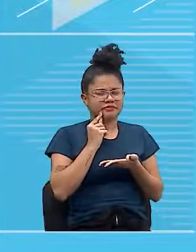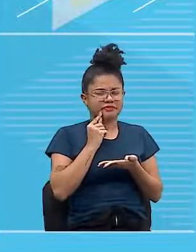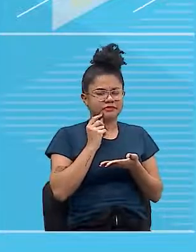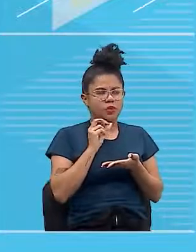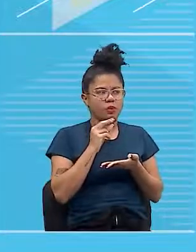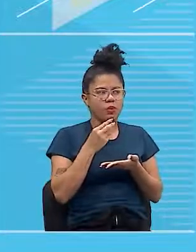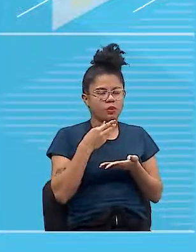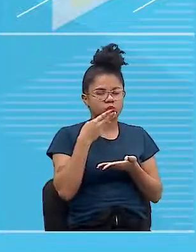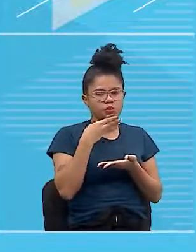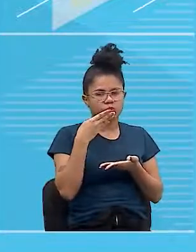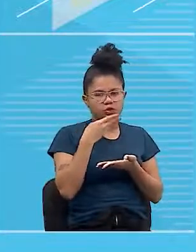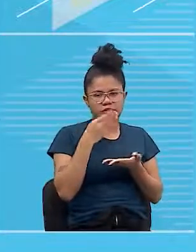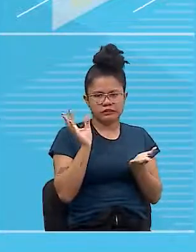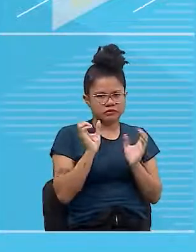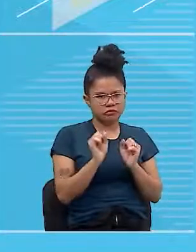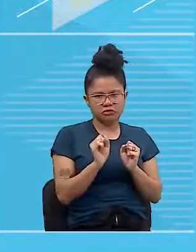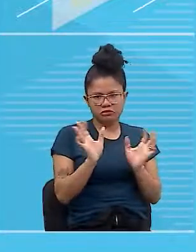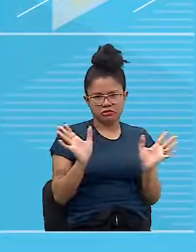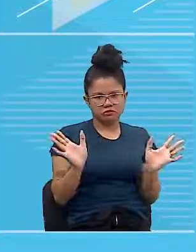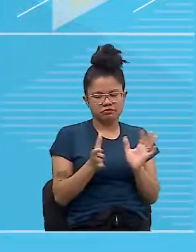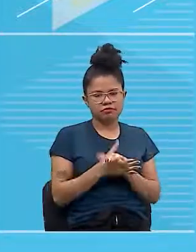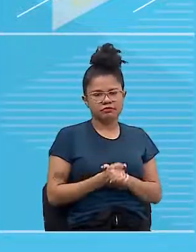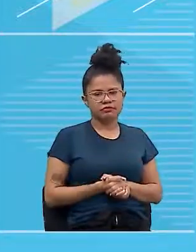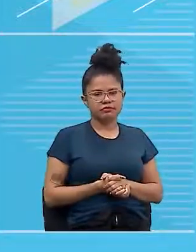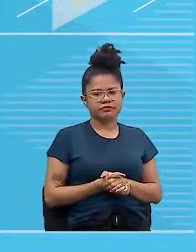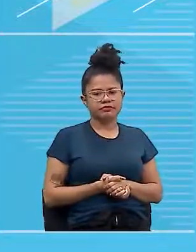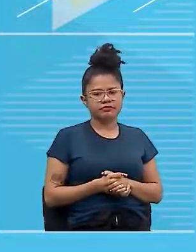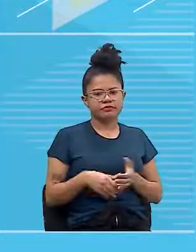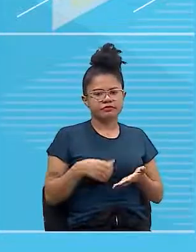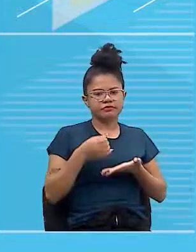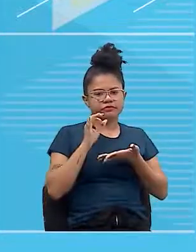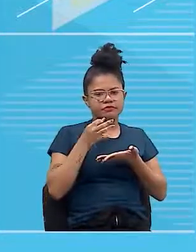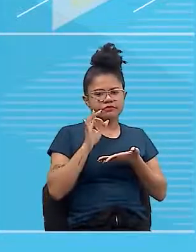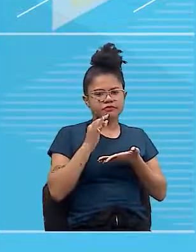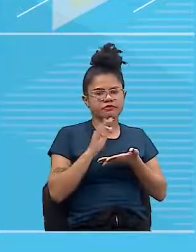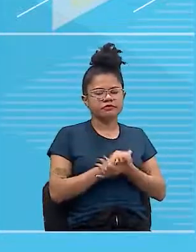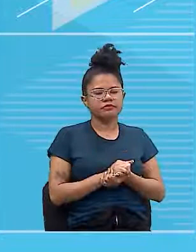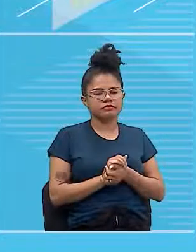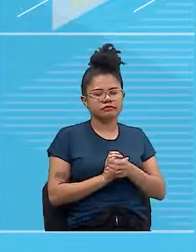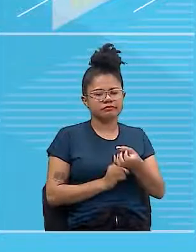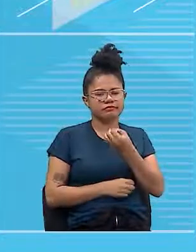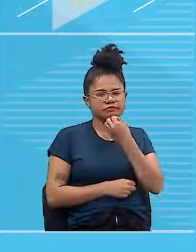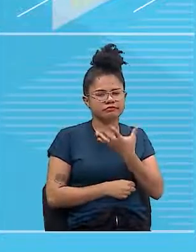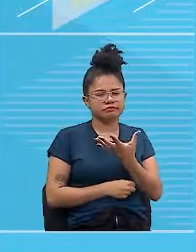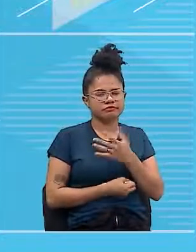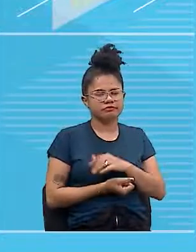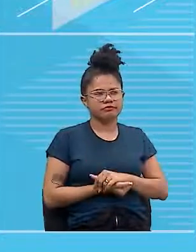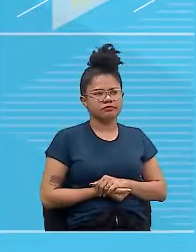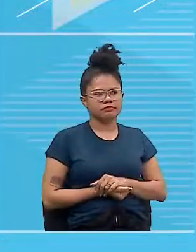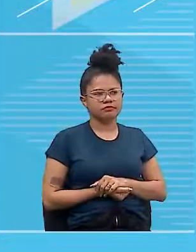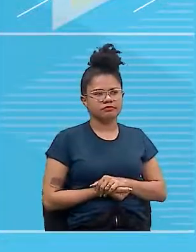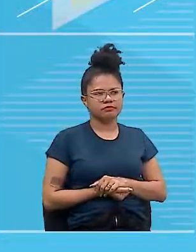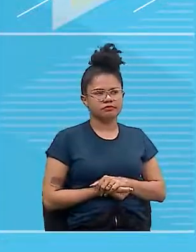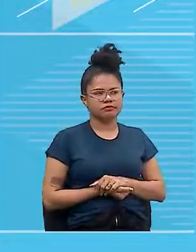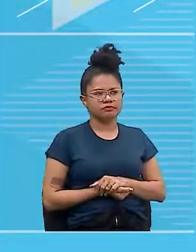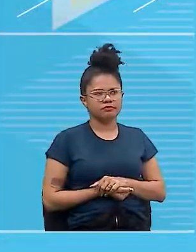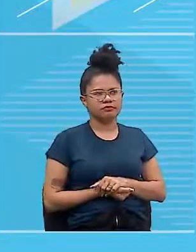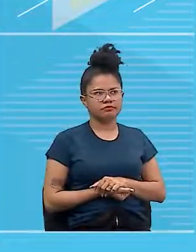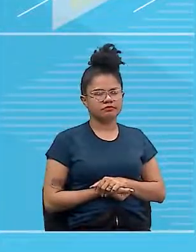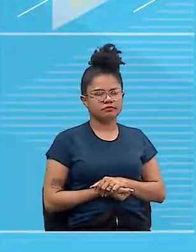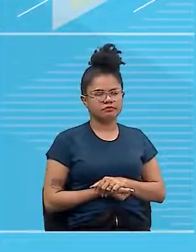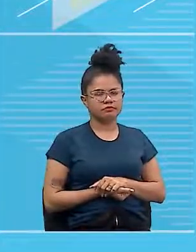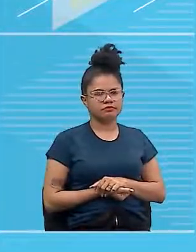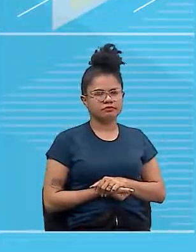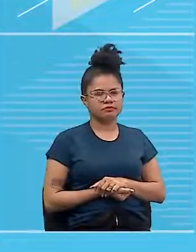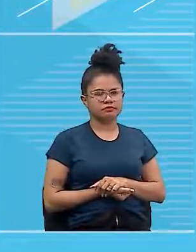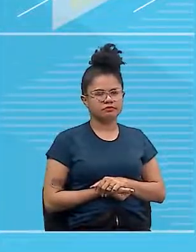até mesmo doce pode ser também um cafezinho Eita mas é bom essa barra de chocolate bem aí